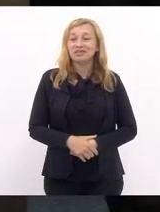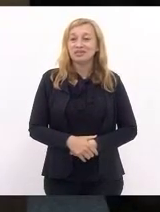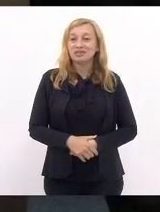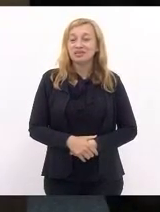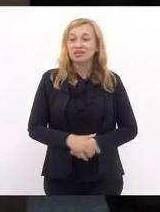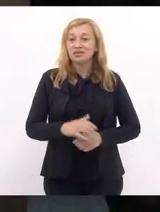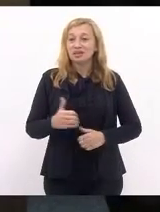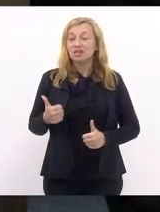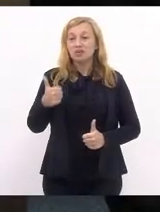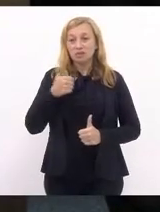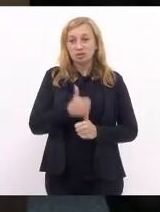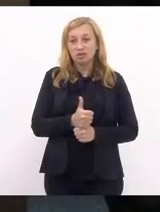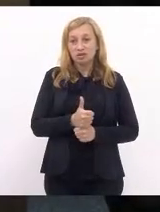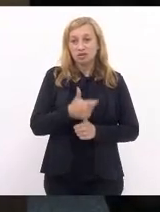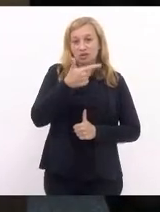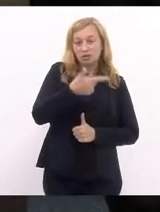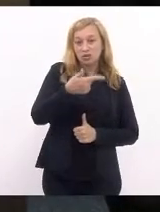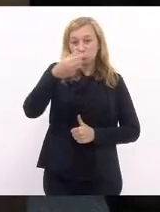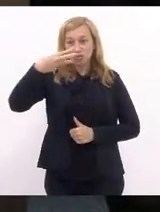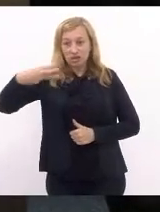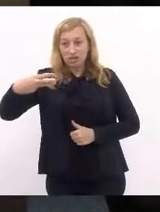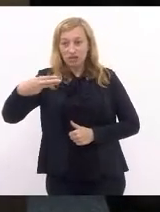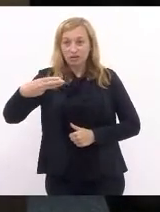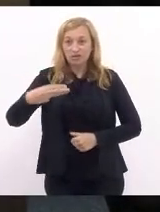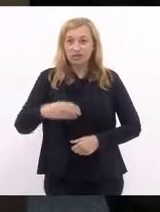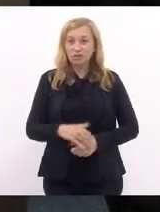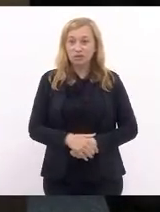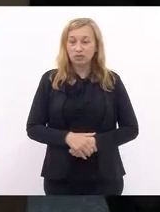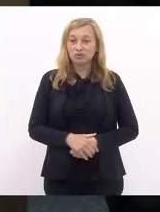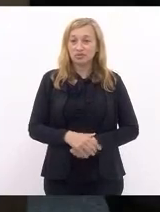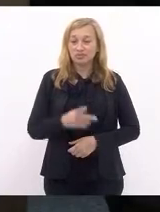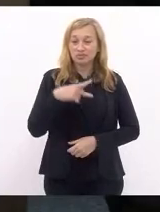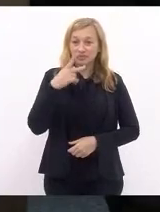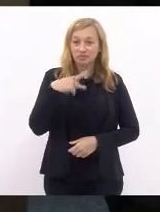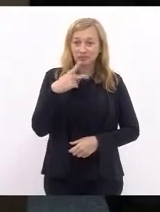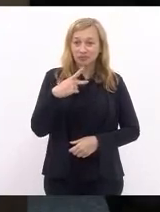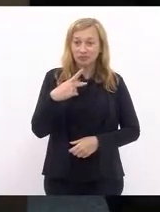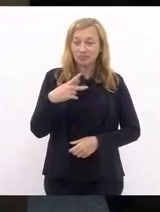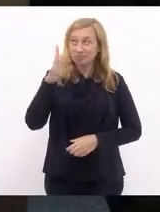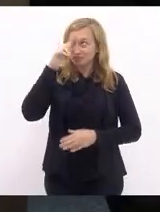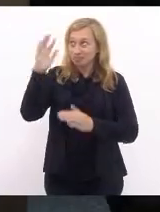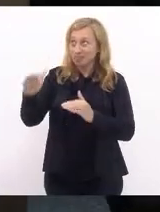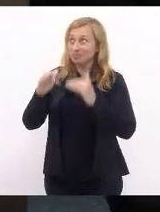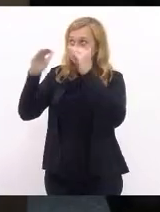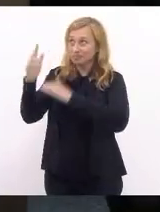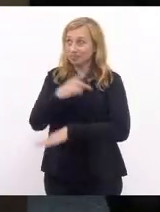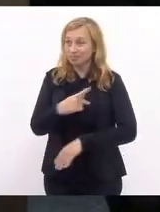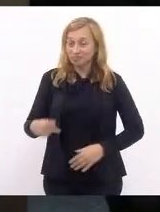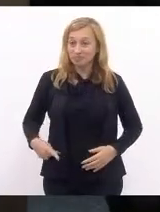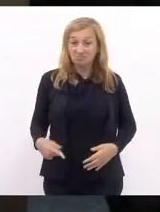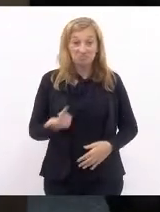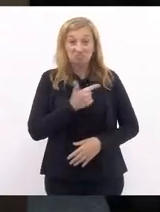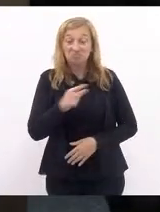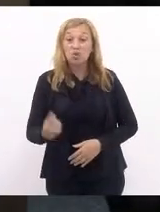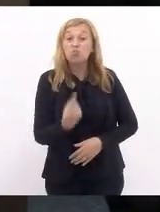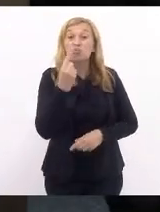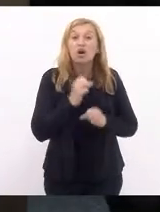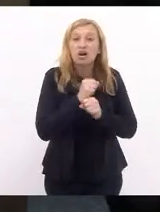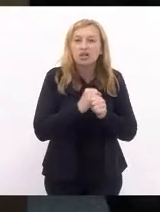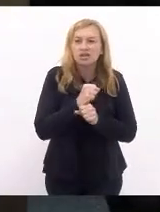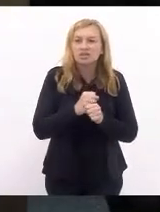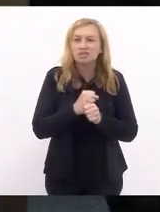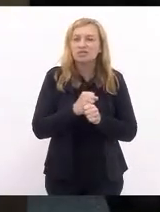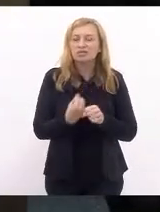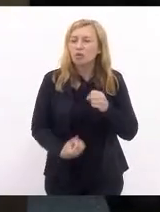E assumir o meu mandato em 2003 e afirma a vossa excelência que não teve nenhum ano